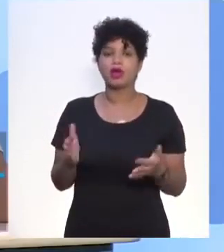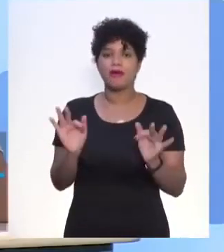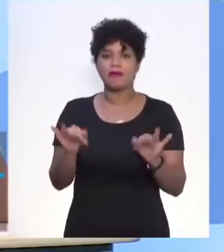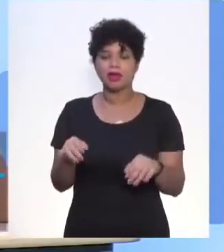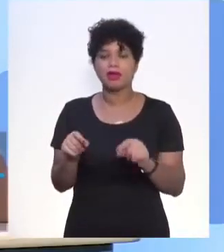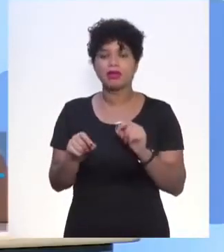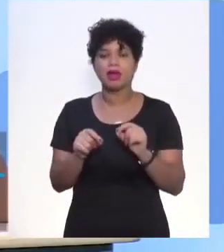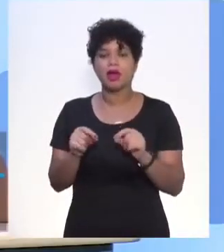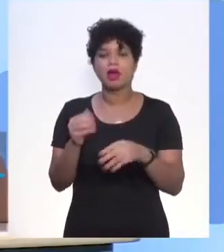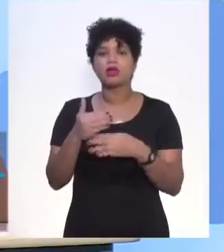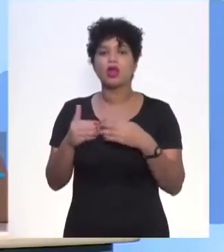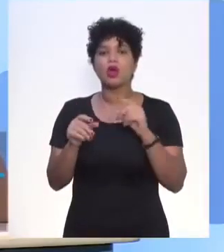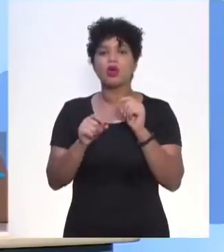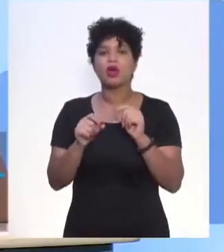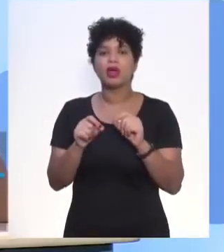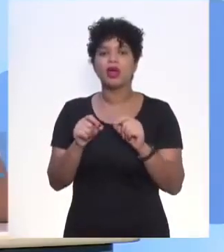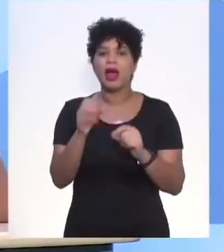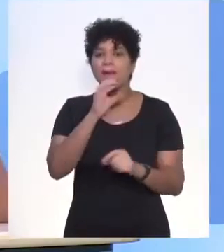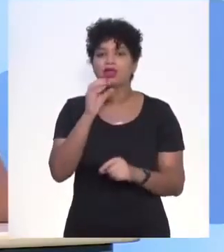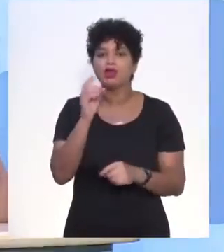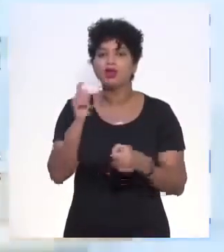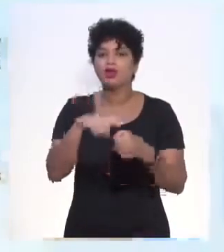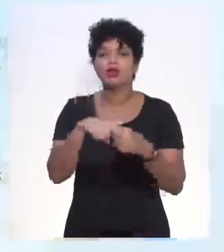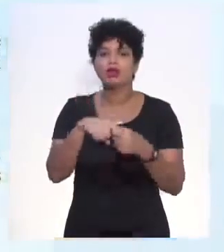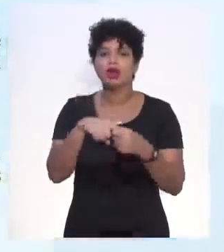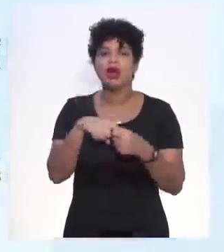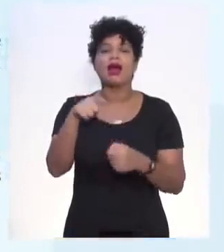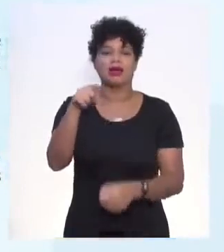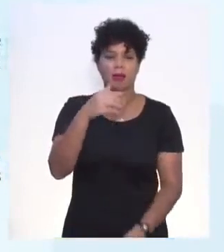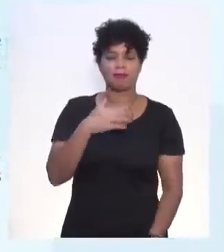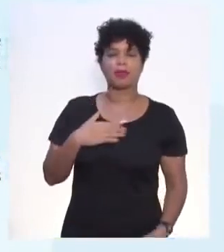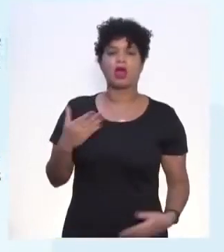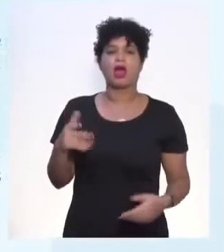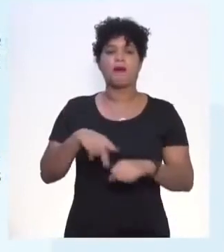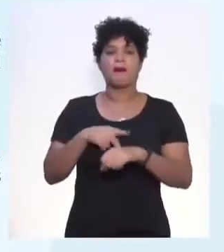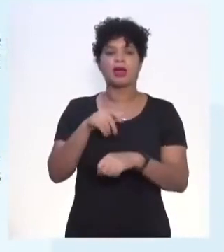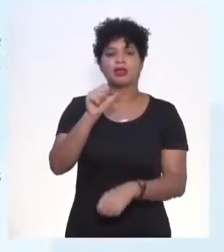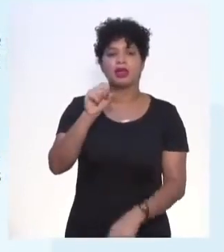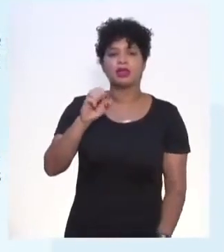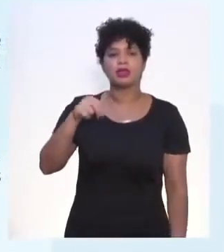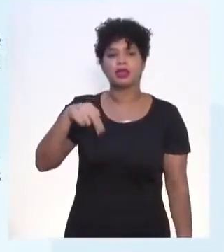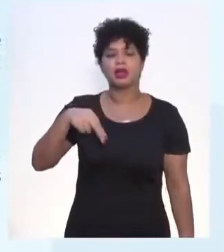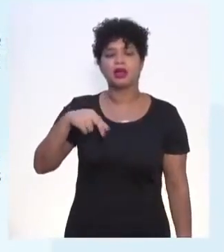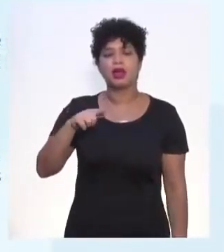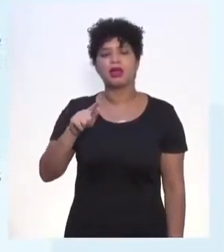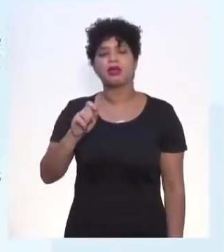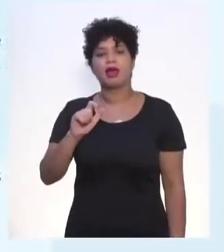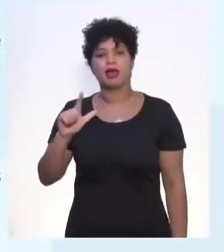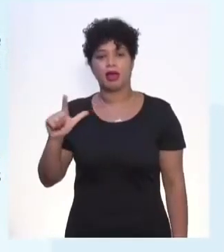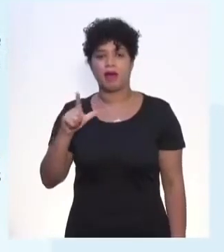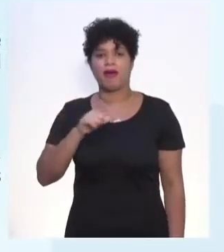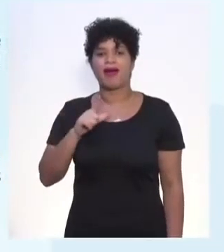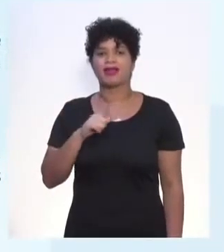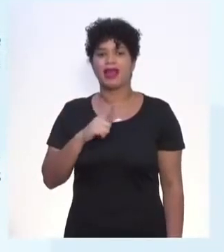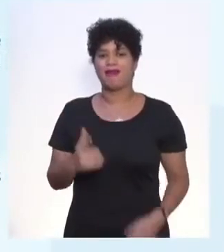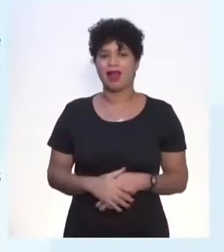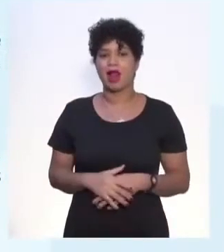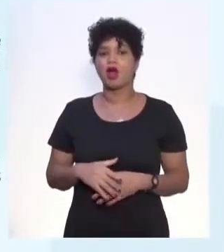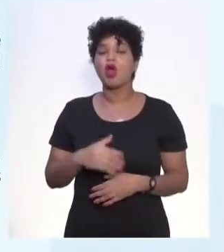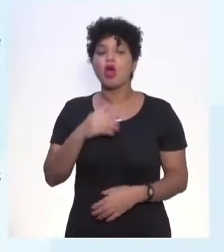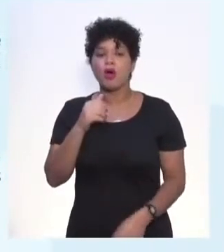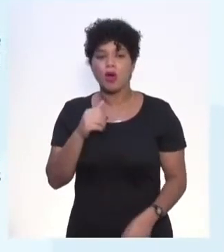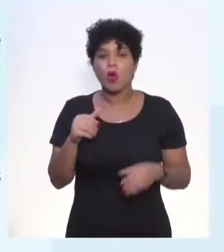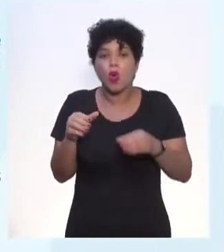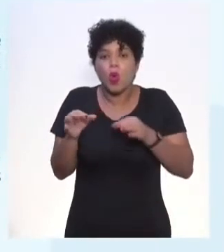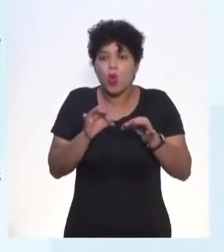nossa tela, a questão do Senegal, rapidinho, voltando na tela, por favor. Né? Nós tivemos a rebelião de Mamadou Lamine,